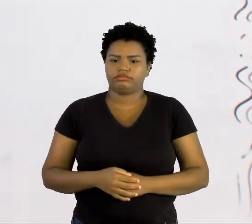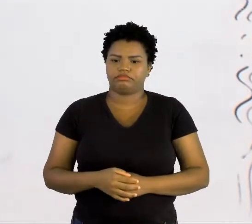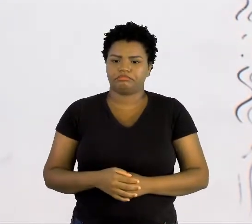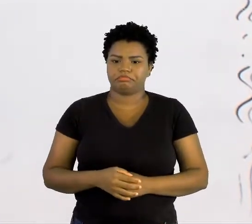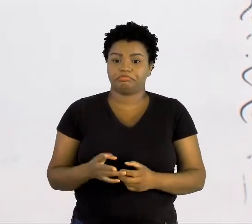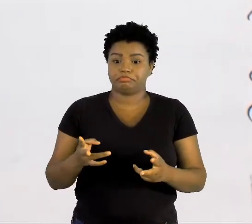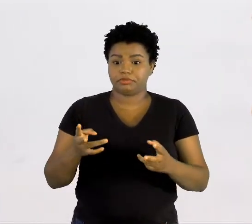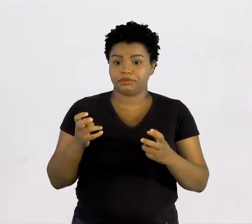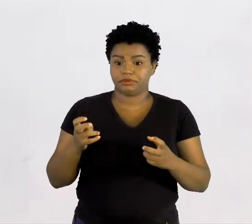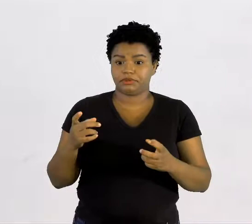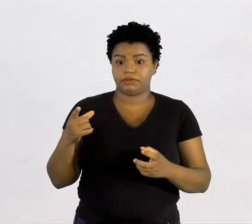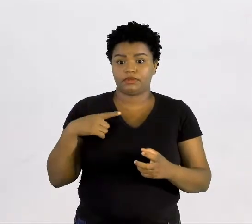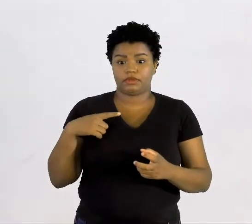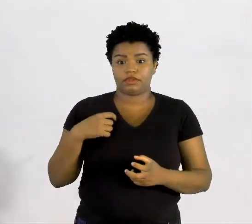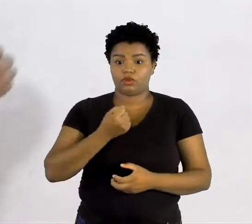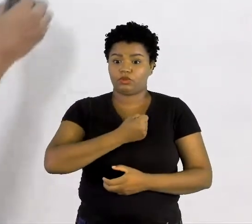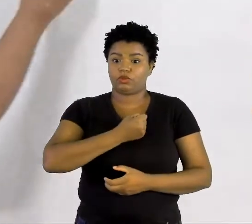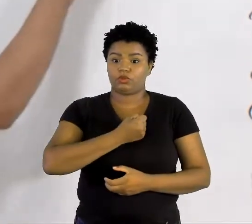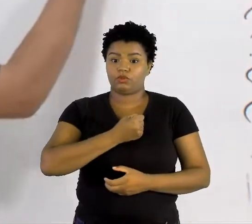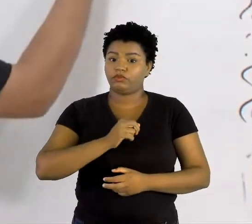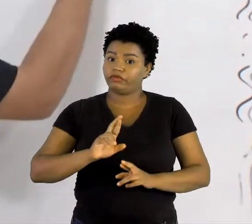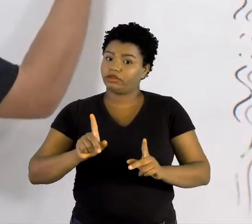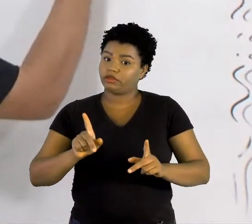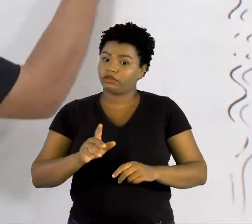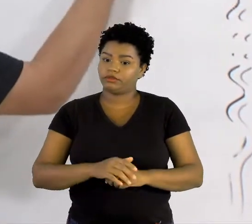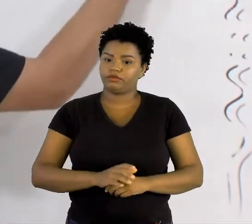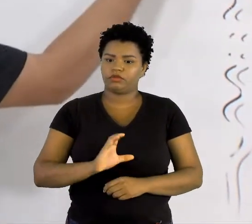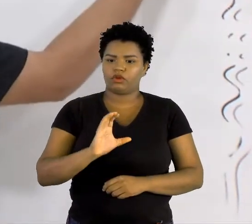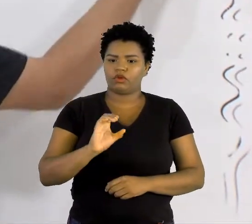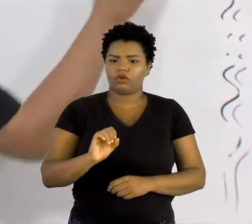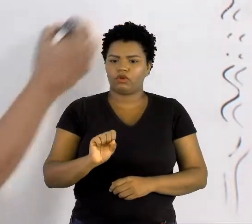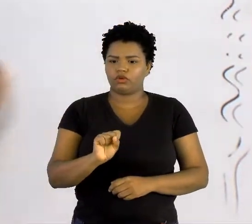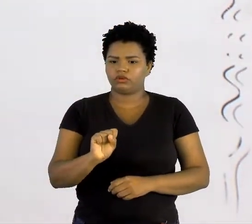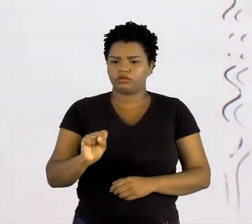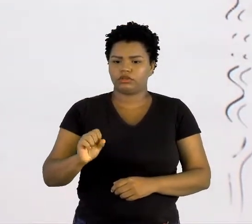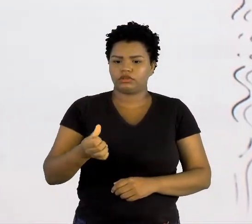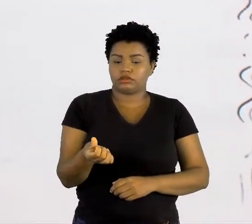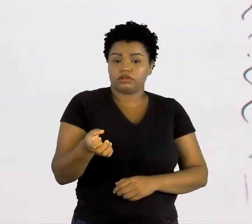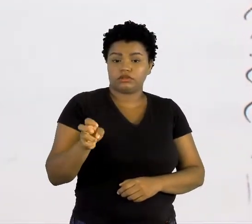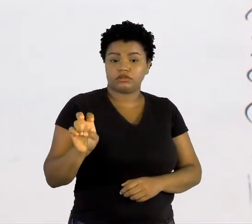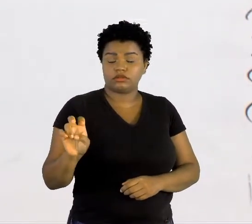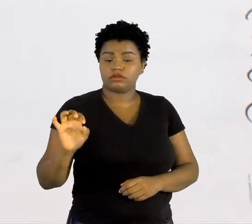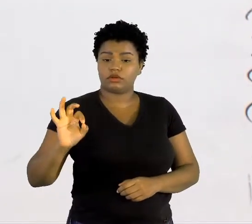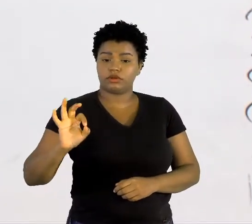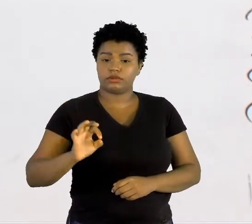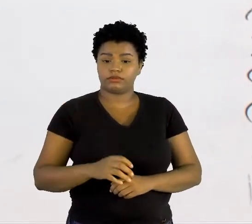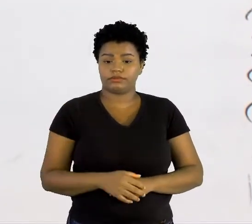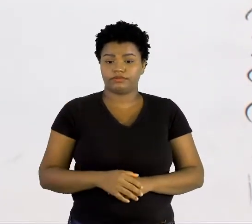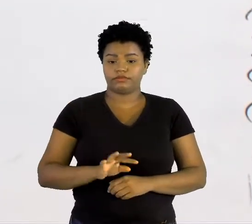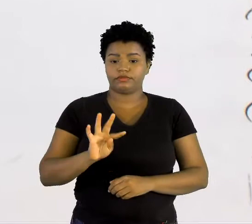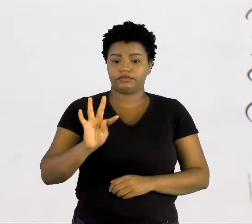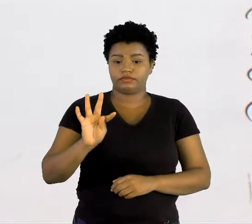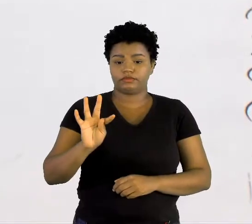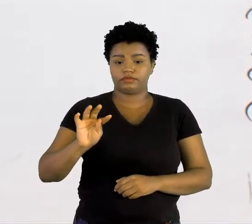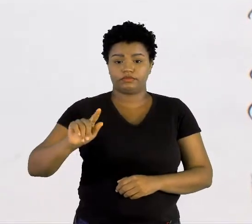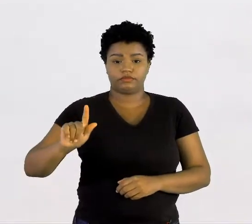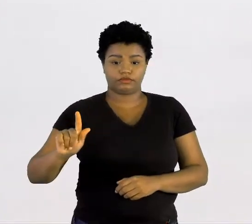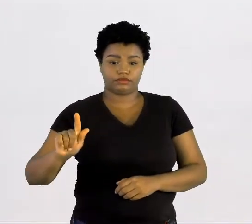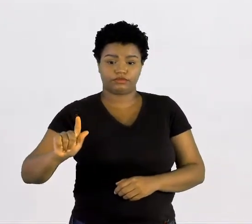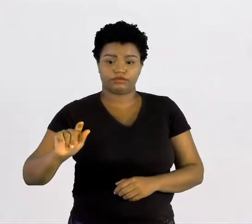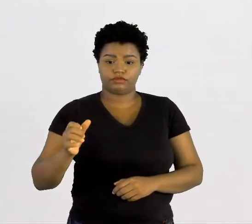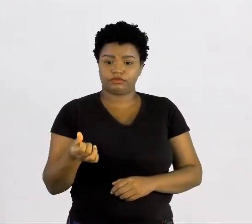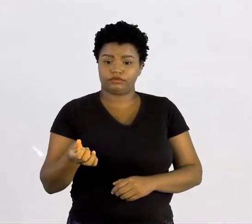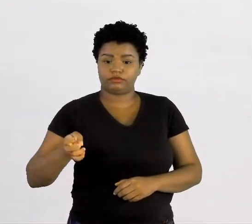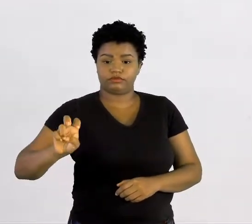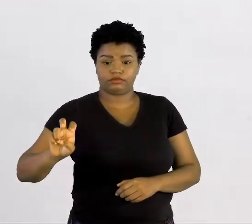já apresenta ângulo diferente. Cosseno de 65 graus e tangente de 65 graus.